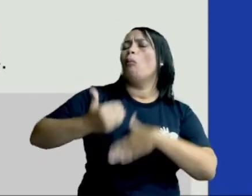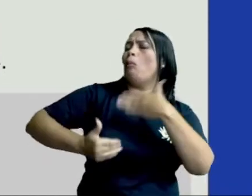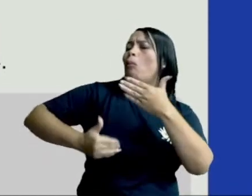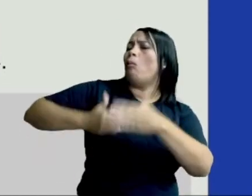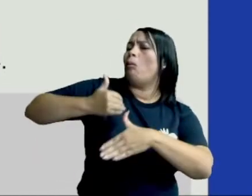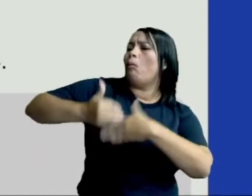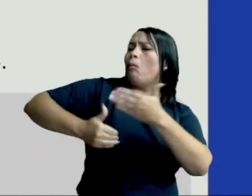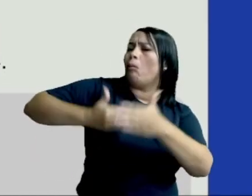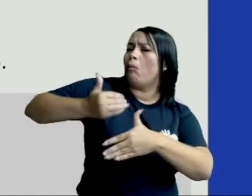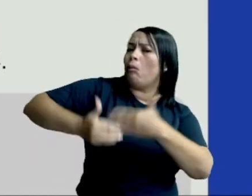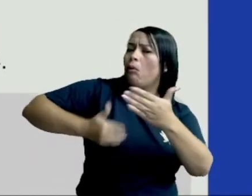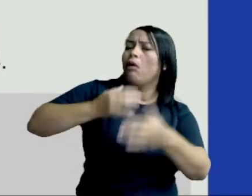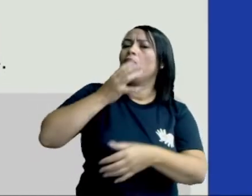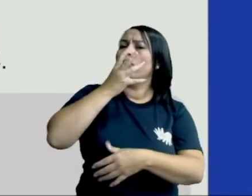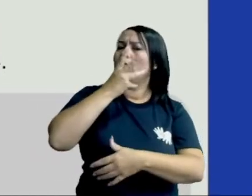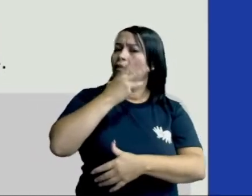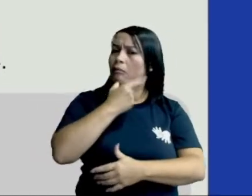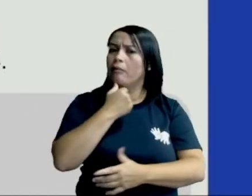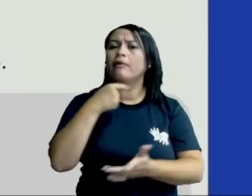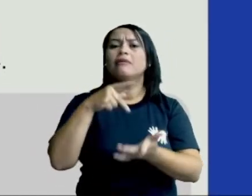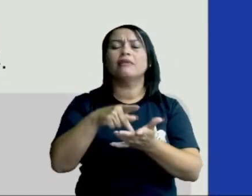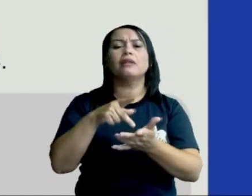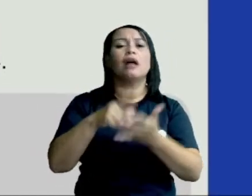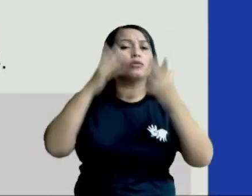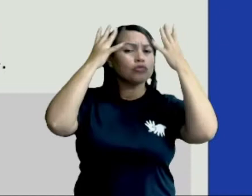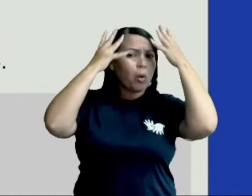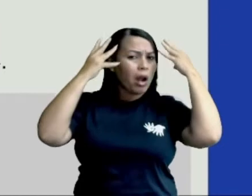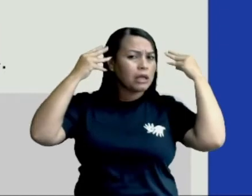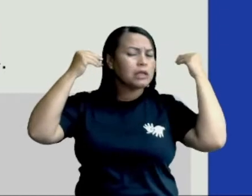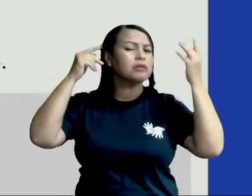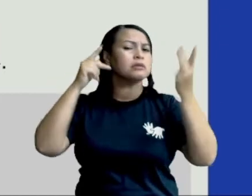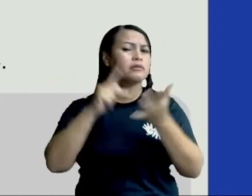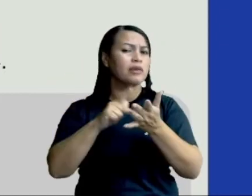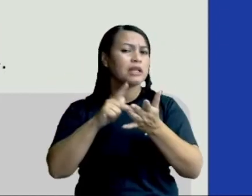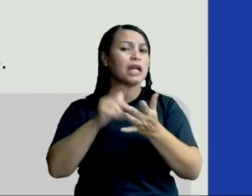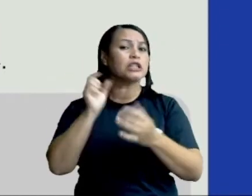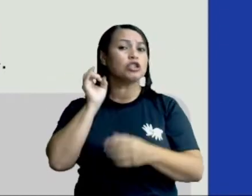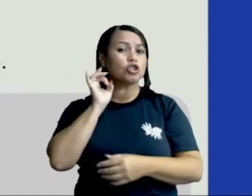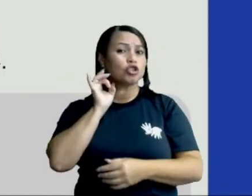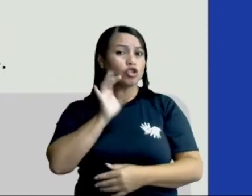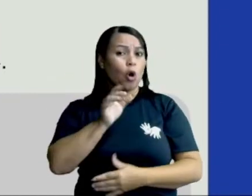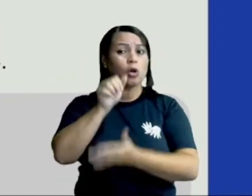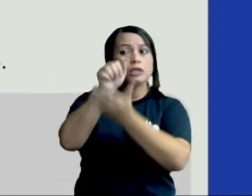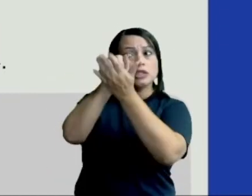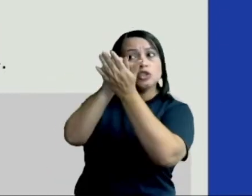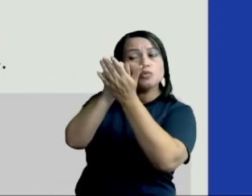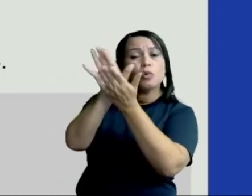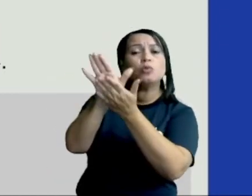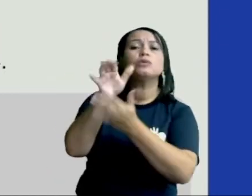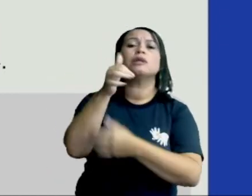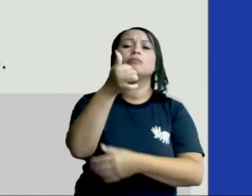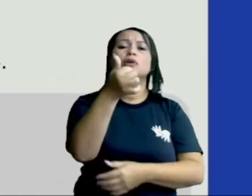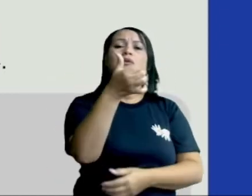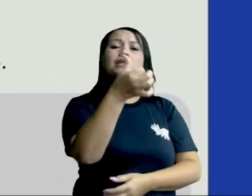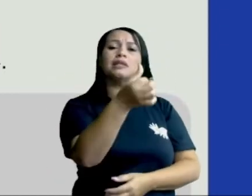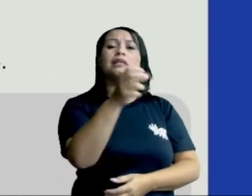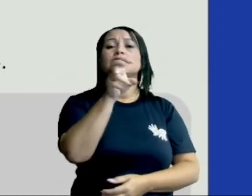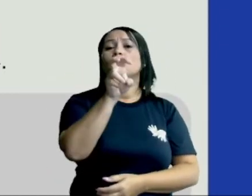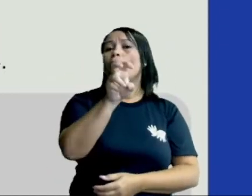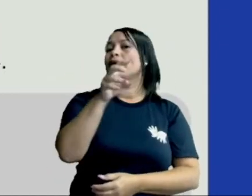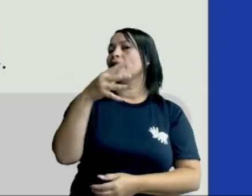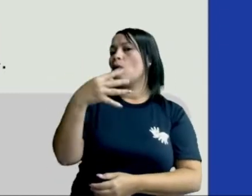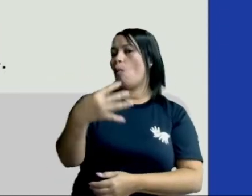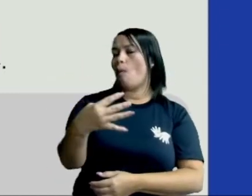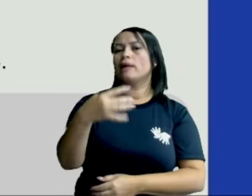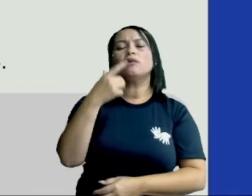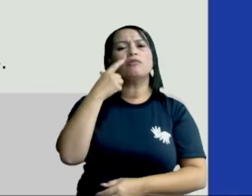processo grande, que demorou um tempo. Os holandeses realmente eles só serão expulsos em 1654,